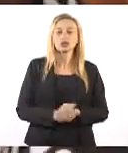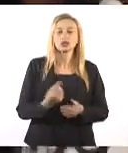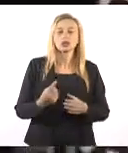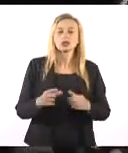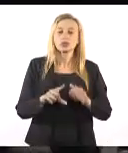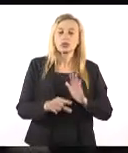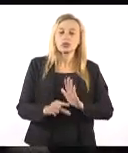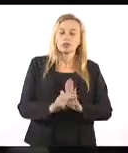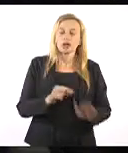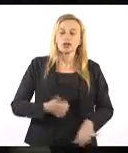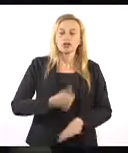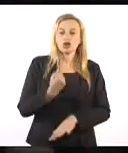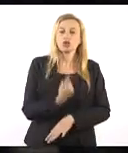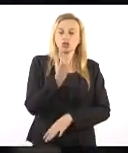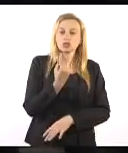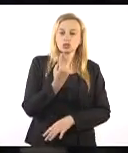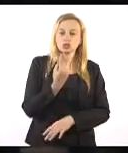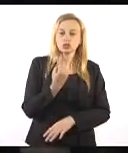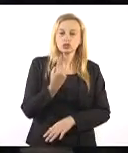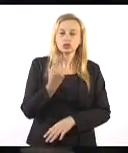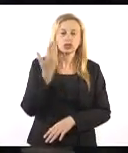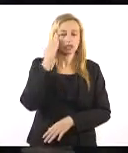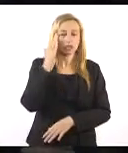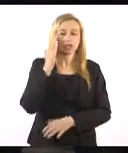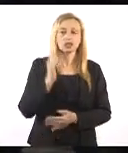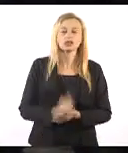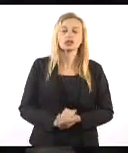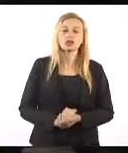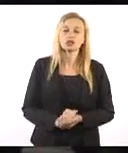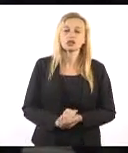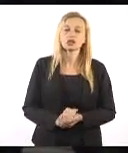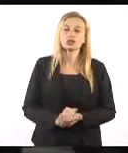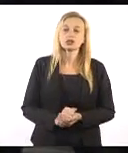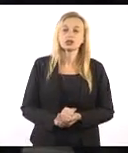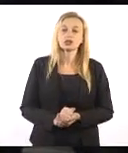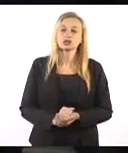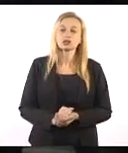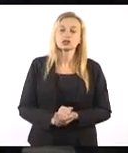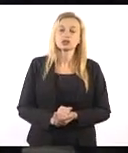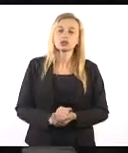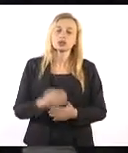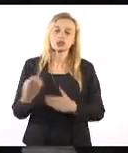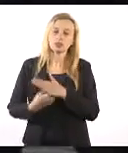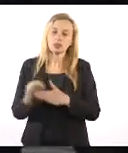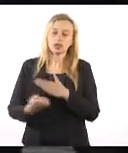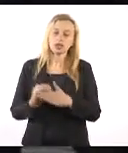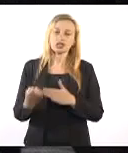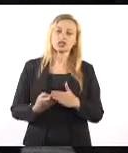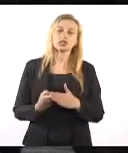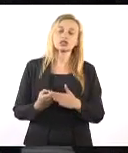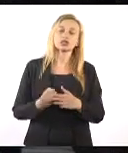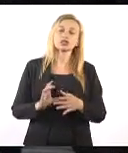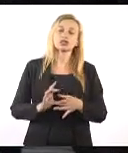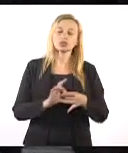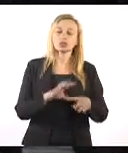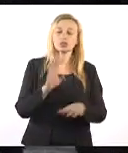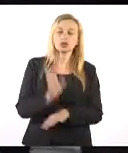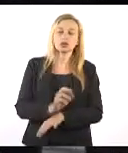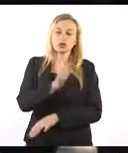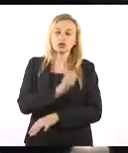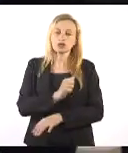autorização compreende a realização de instrumento de convênio ou análogo das concessionárias com os entes públicos municipais ou estaduais para a cessão